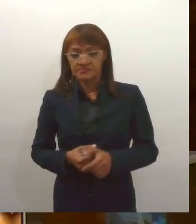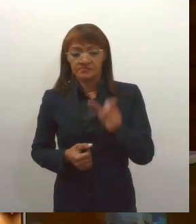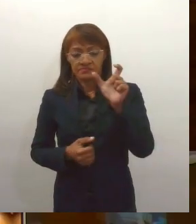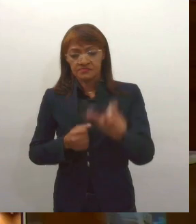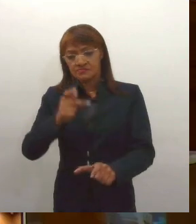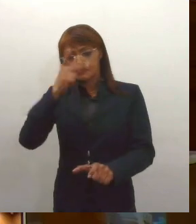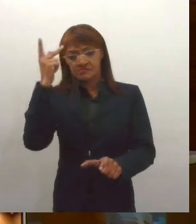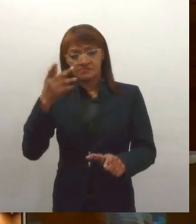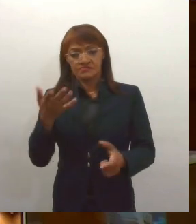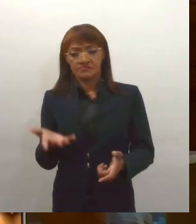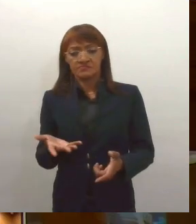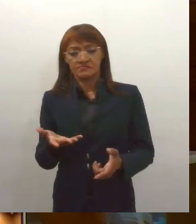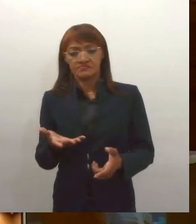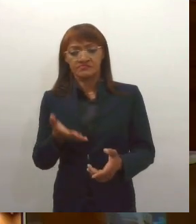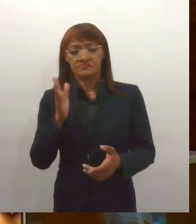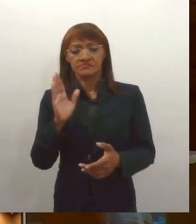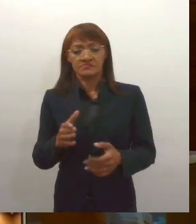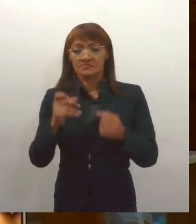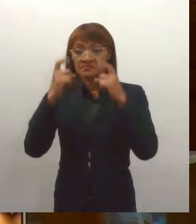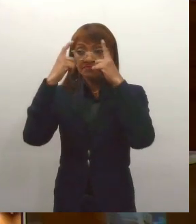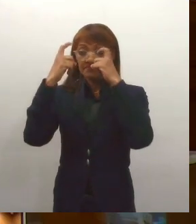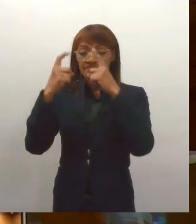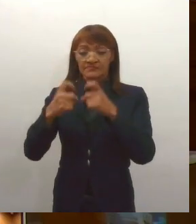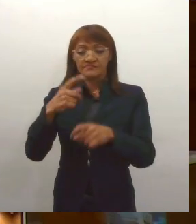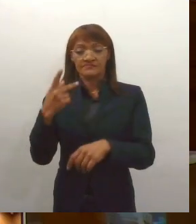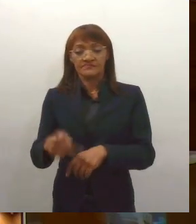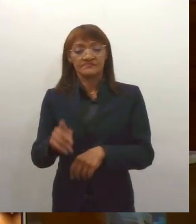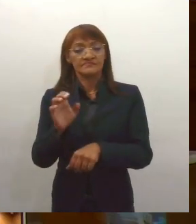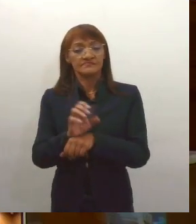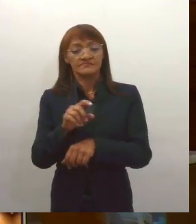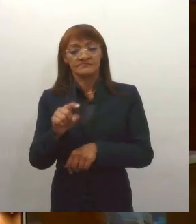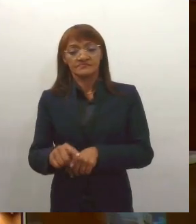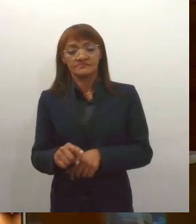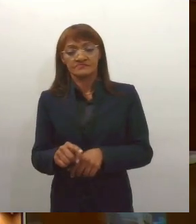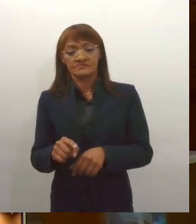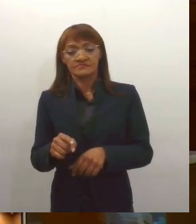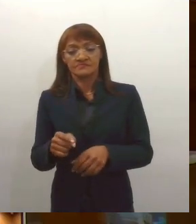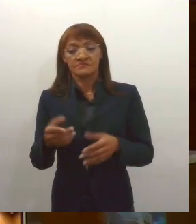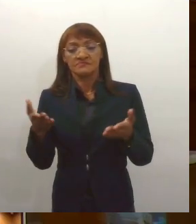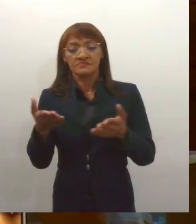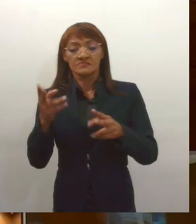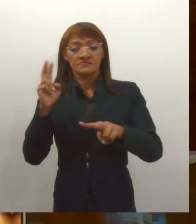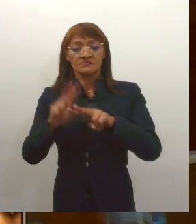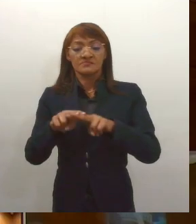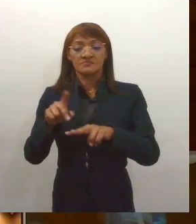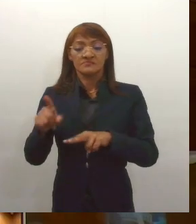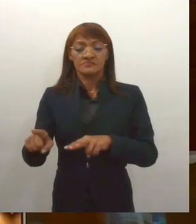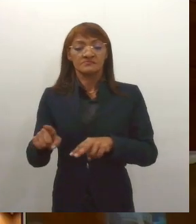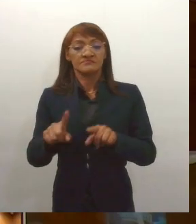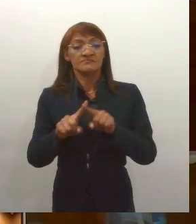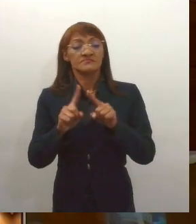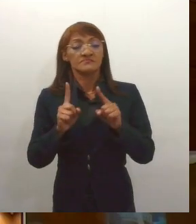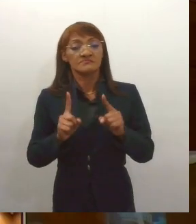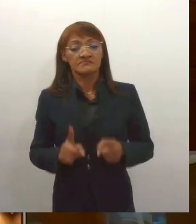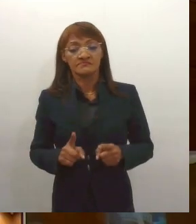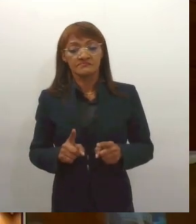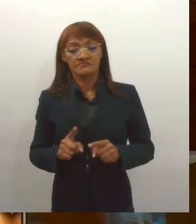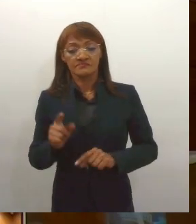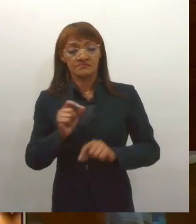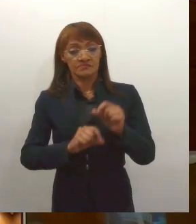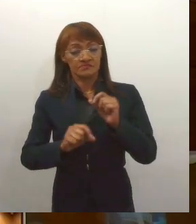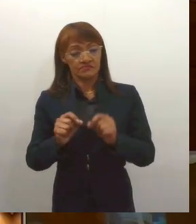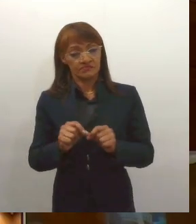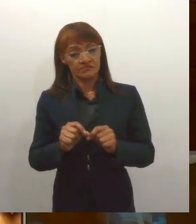Estado passa a noite preso e tudo isso por despreparo né da das